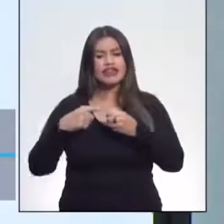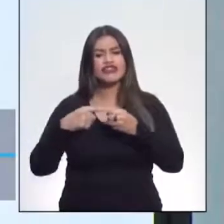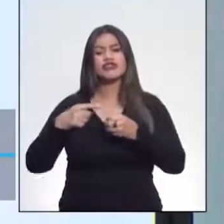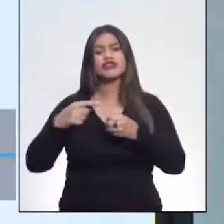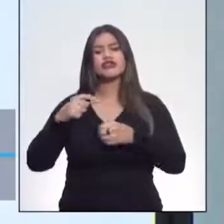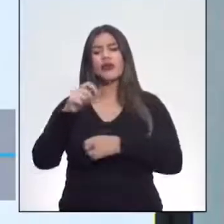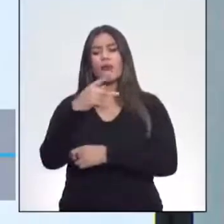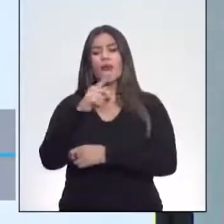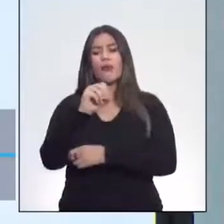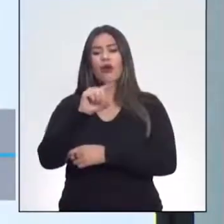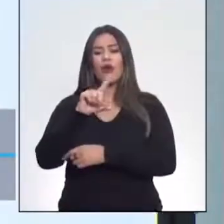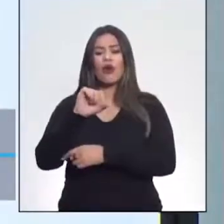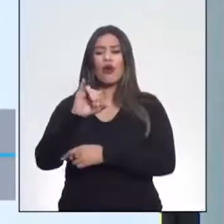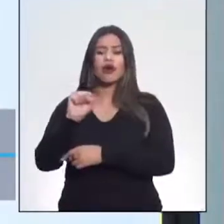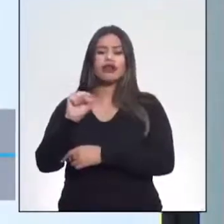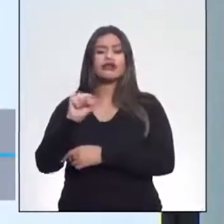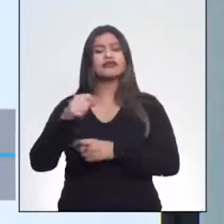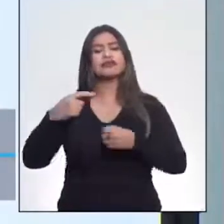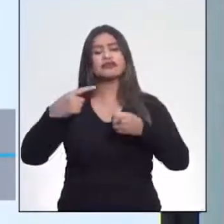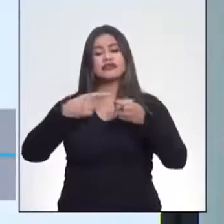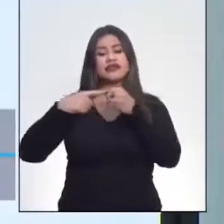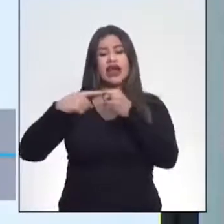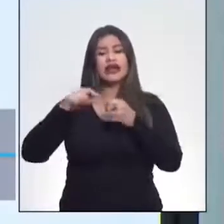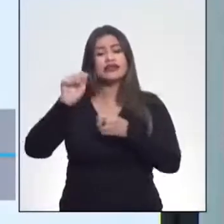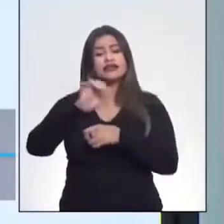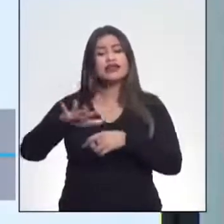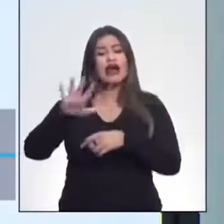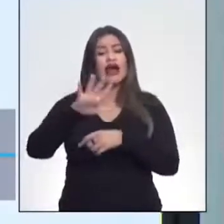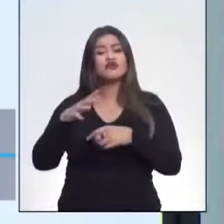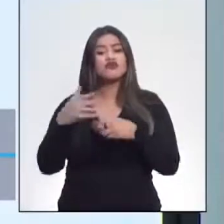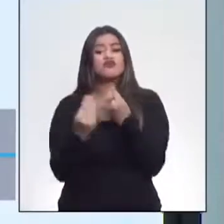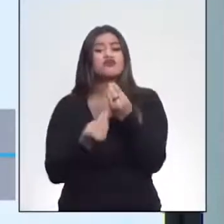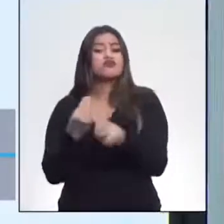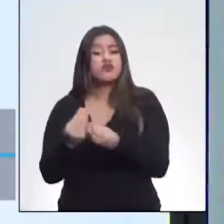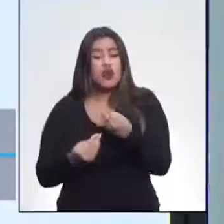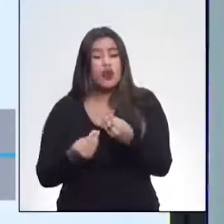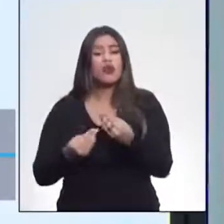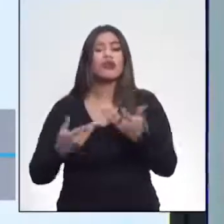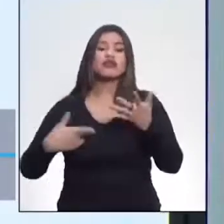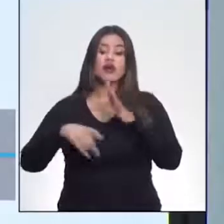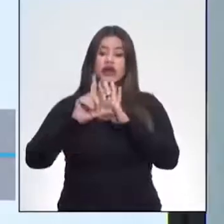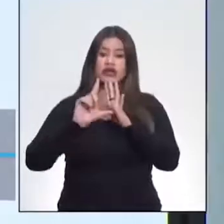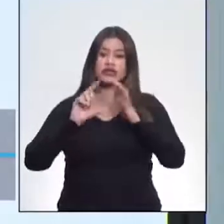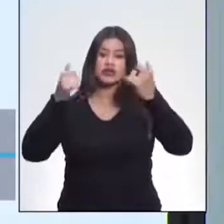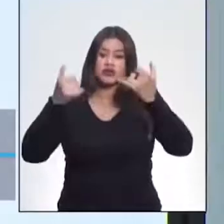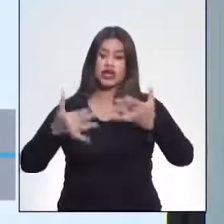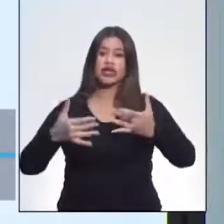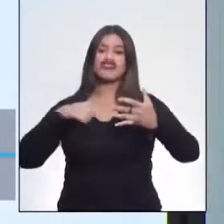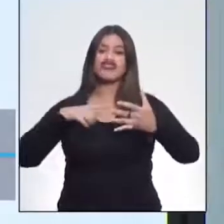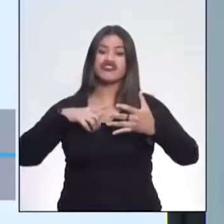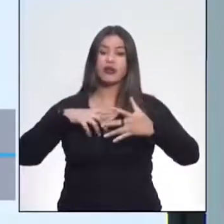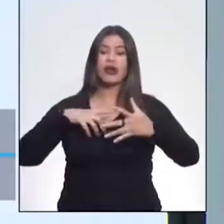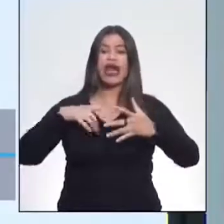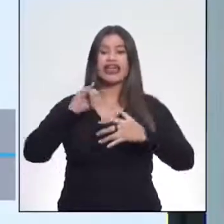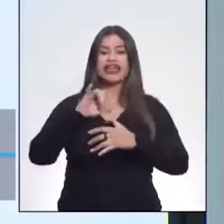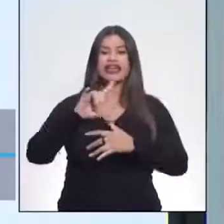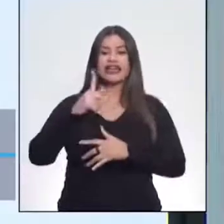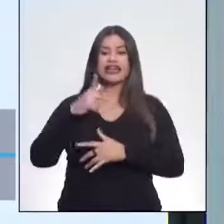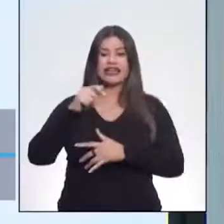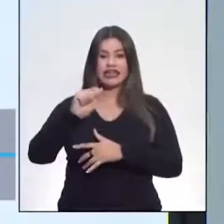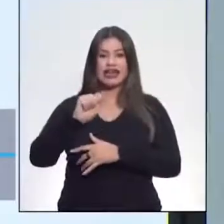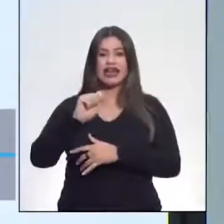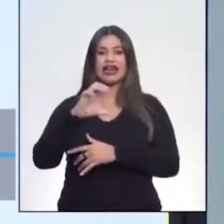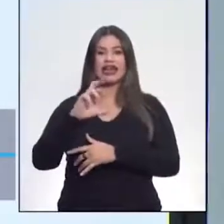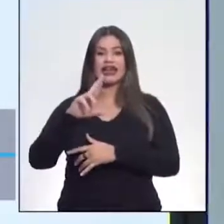cidades-estados gregas comecei com são assim para vocês que tenham tinha uma Ilha de Creta e clientela